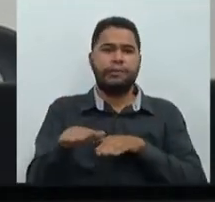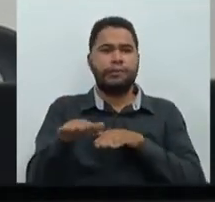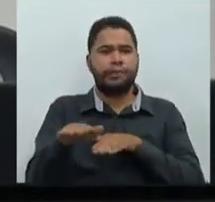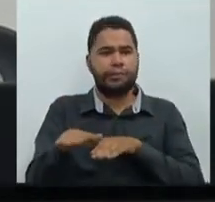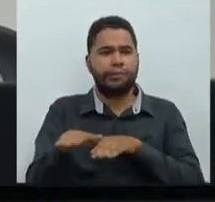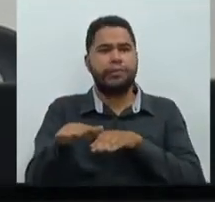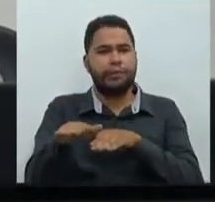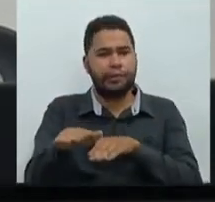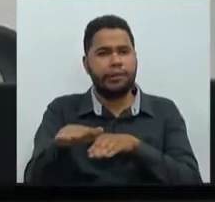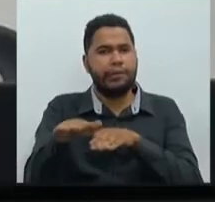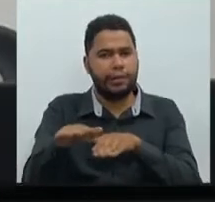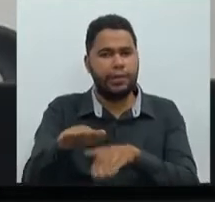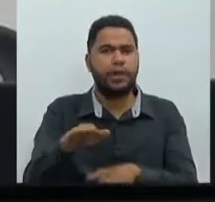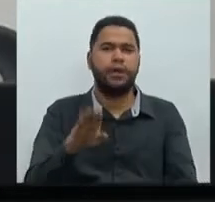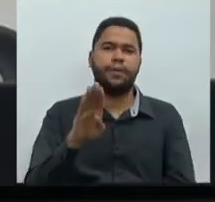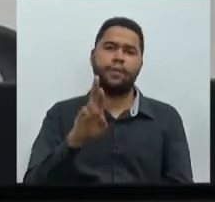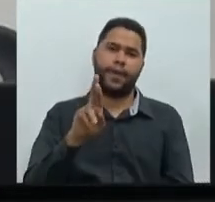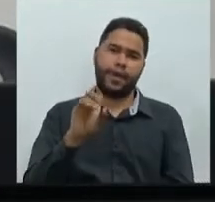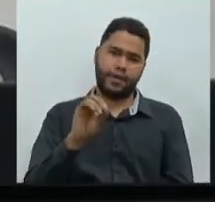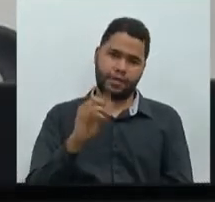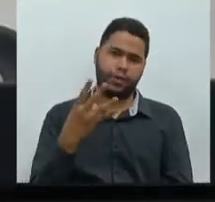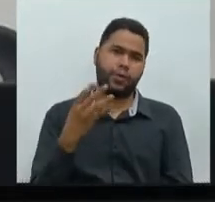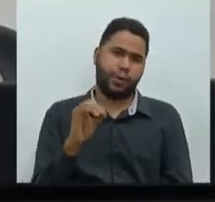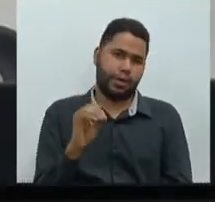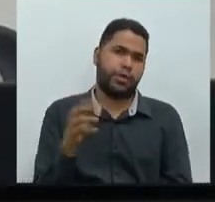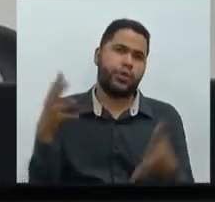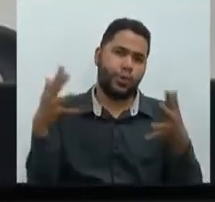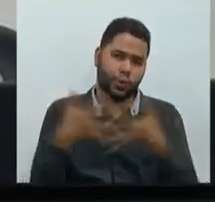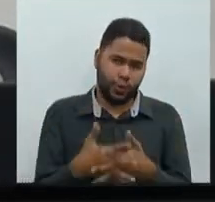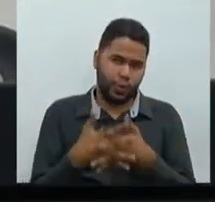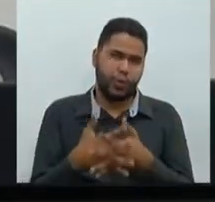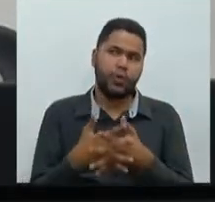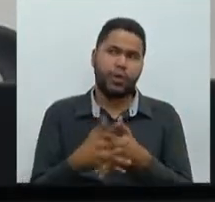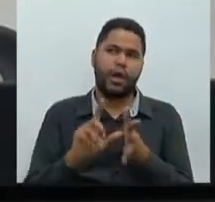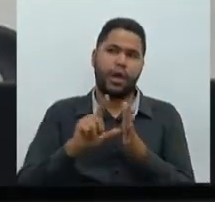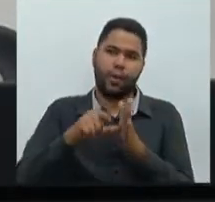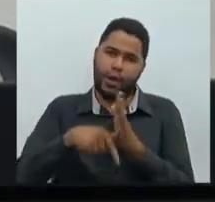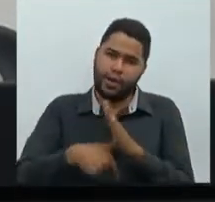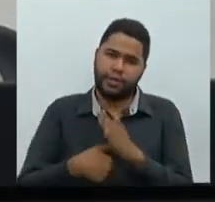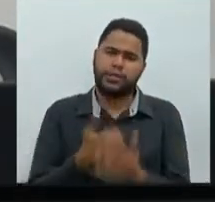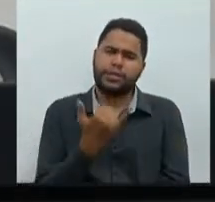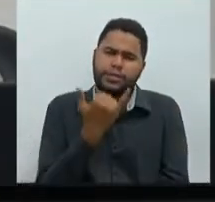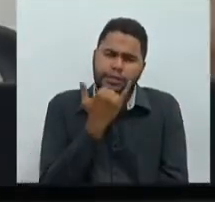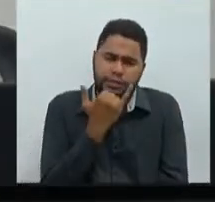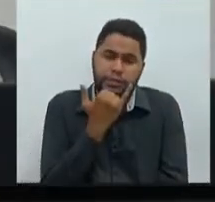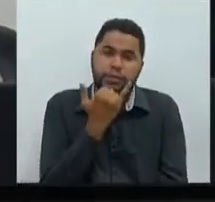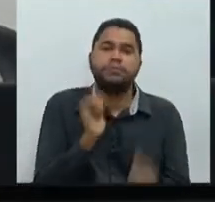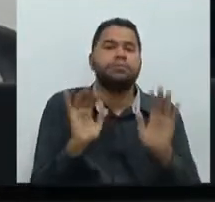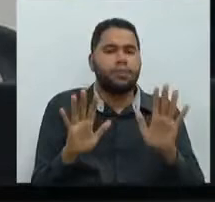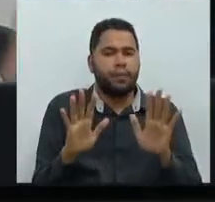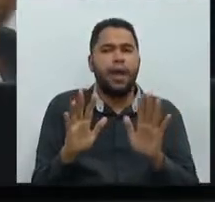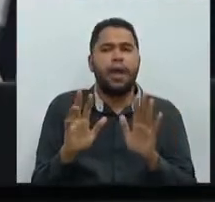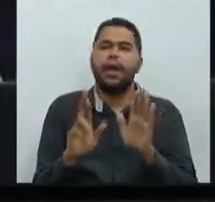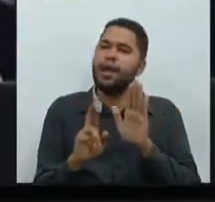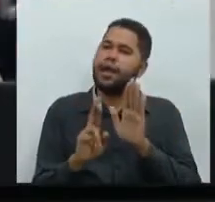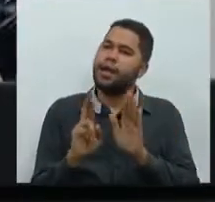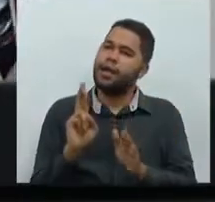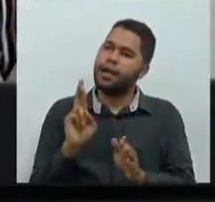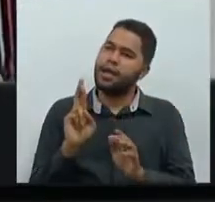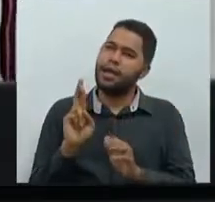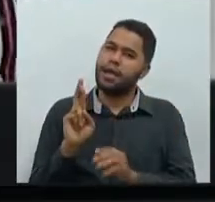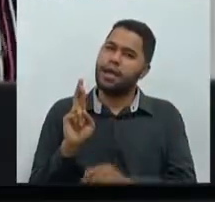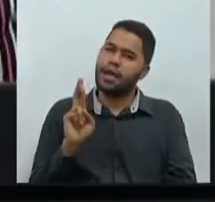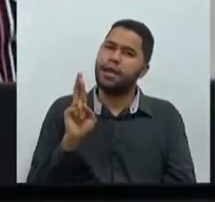na 040, né? Bem complexo ali, então a gente teve esse atraso, me perdoe, mas estava muito bem representado aqui pelo